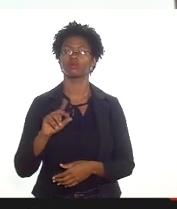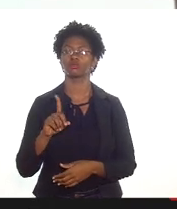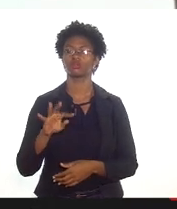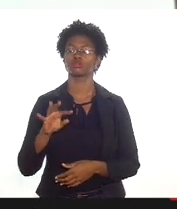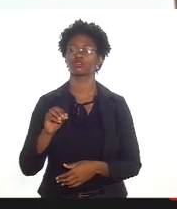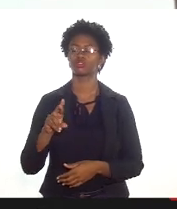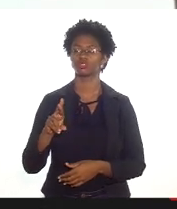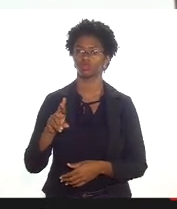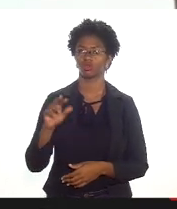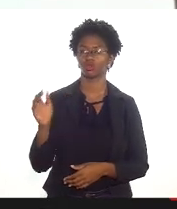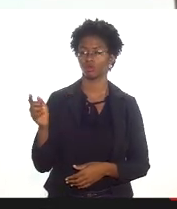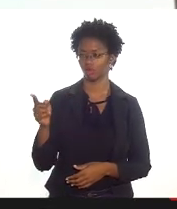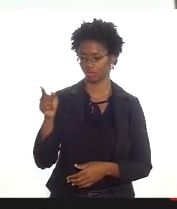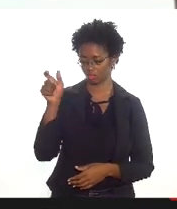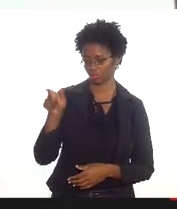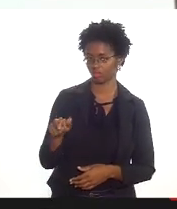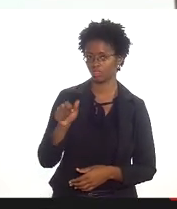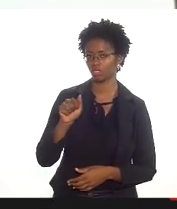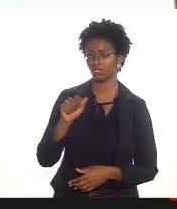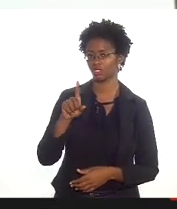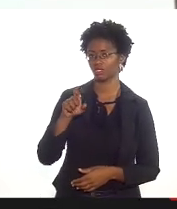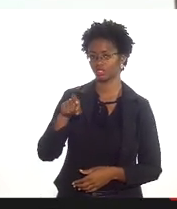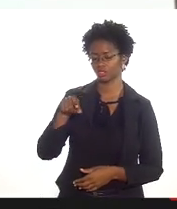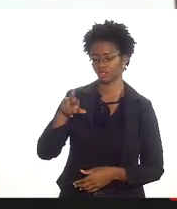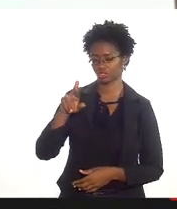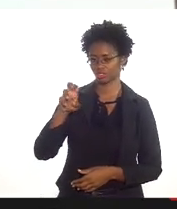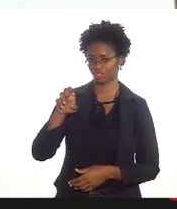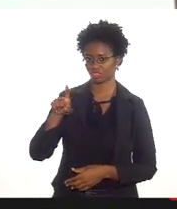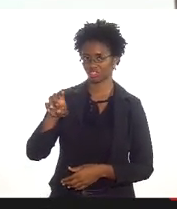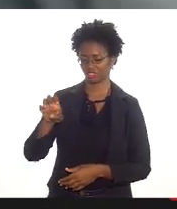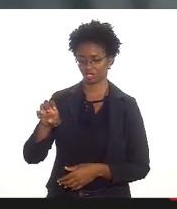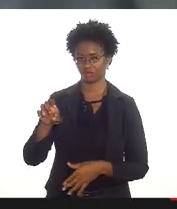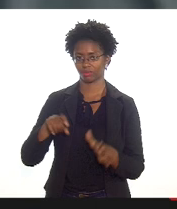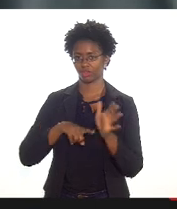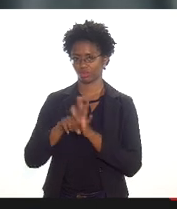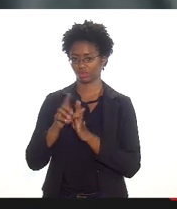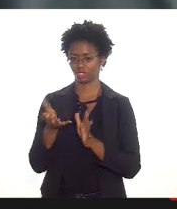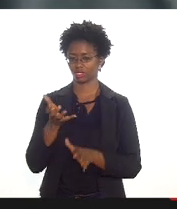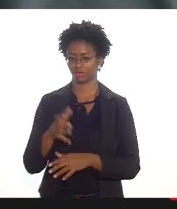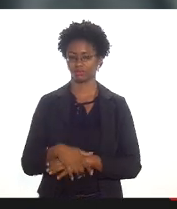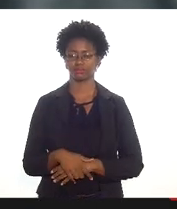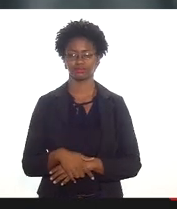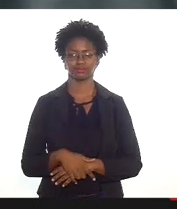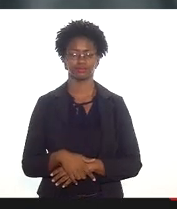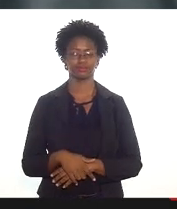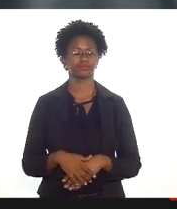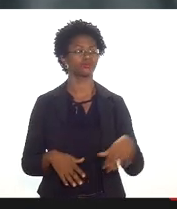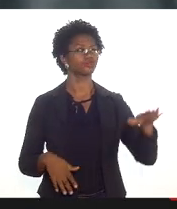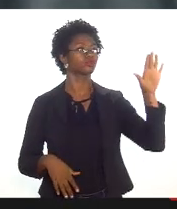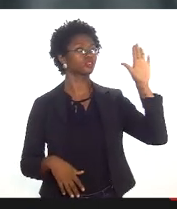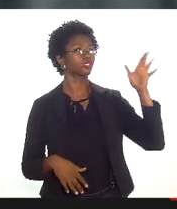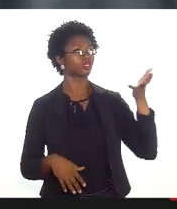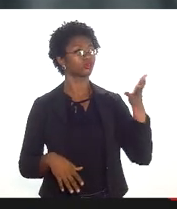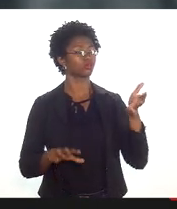levantar, doutora Magda, ou ao IBP. Ô, Luiz, eu gostaria de me inscrever, por